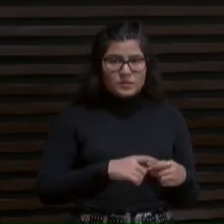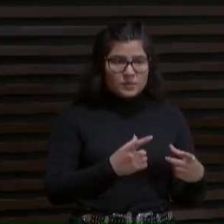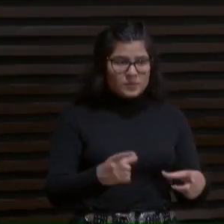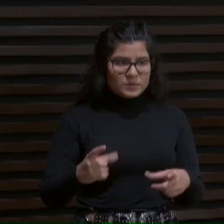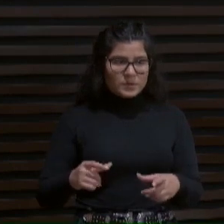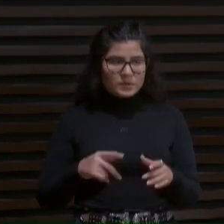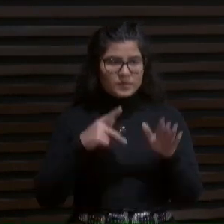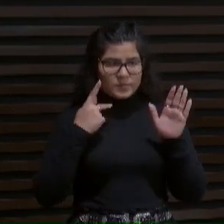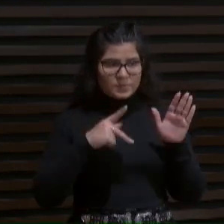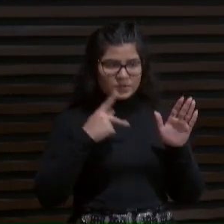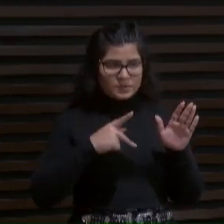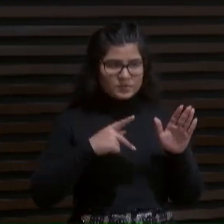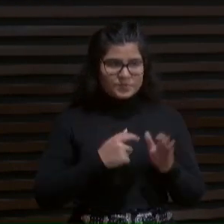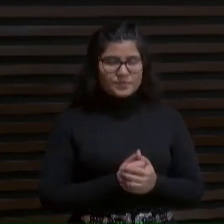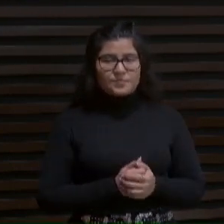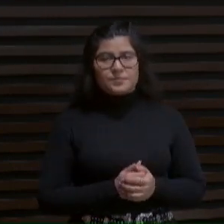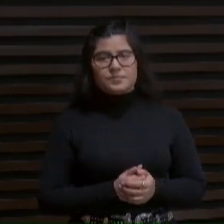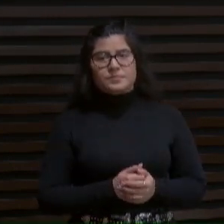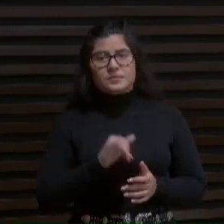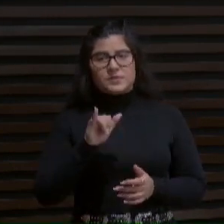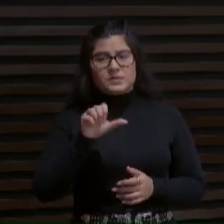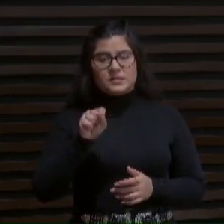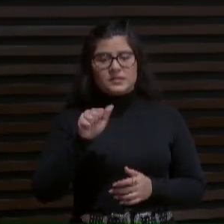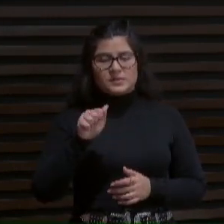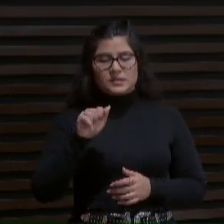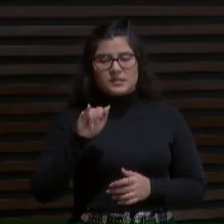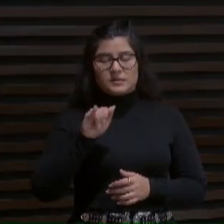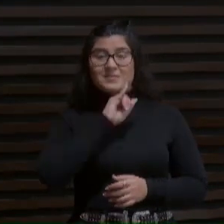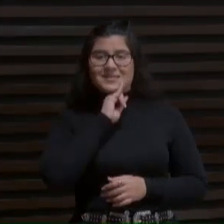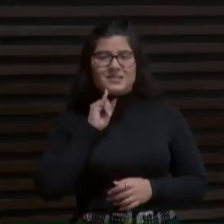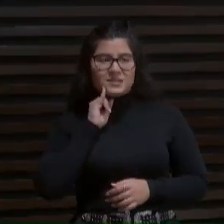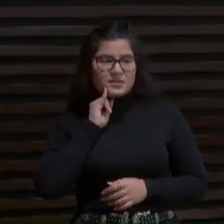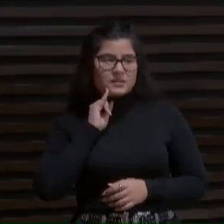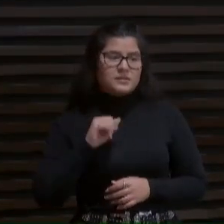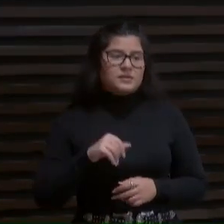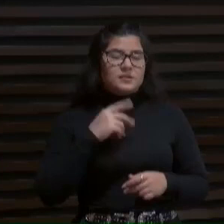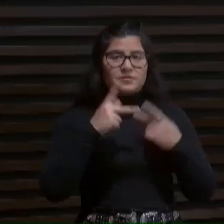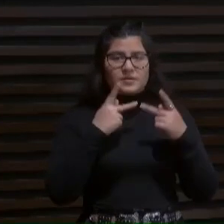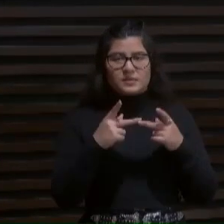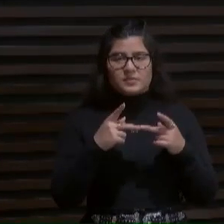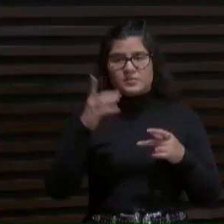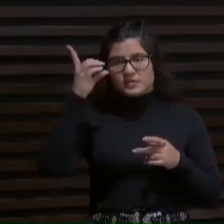o que Isaías 51, 3 diz: porque o Senhor terá piedade de Sião,